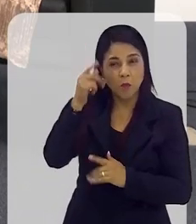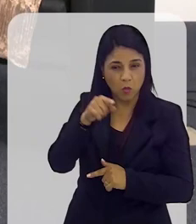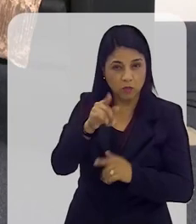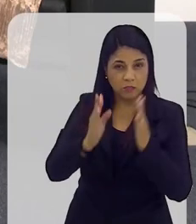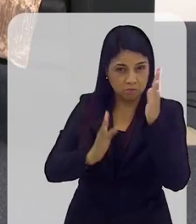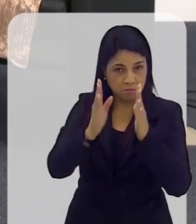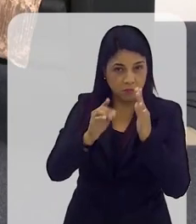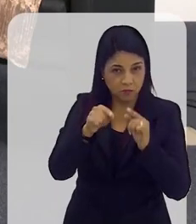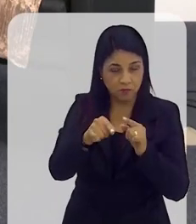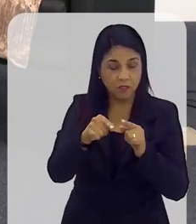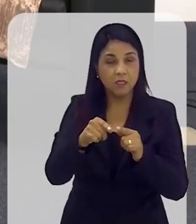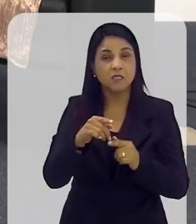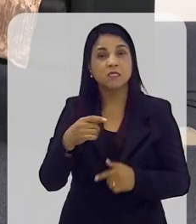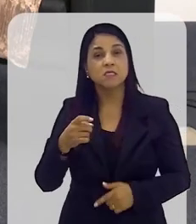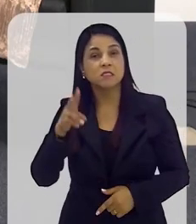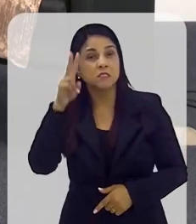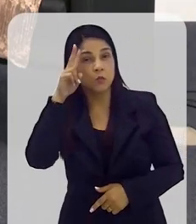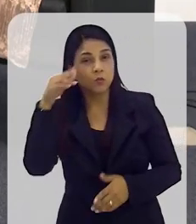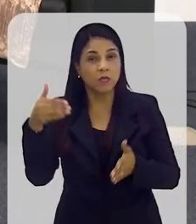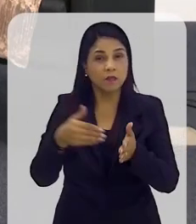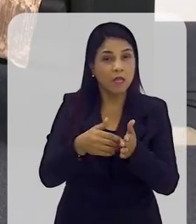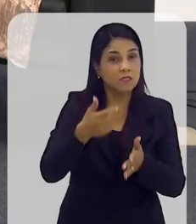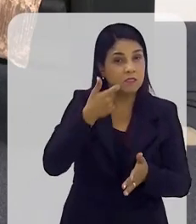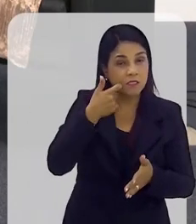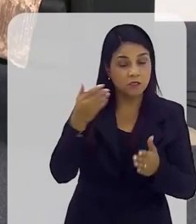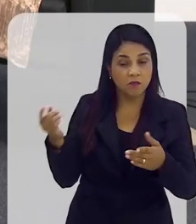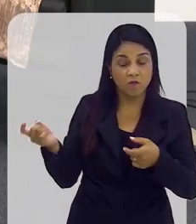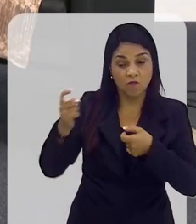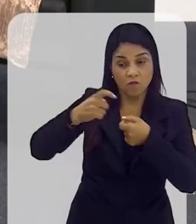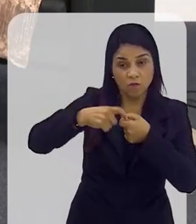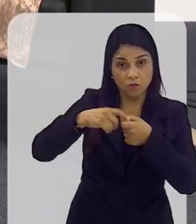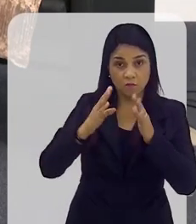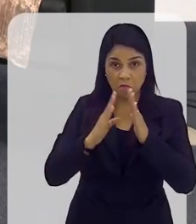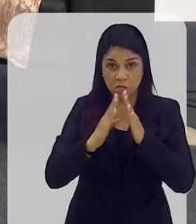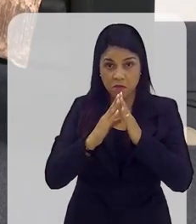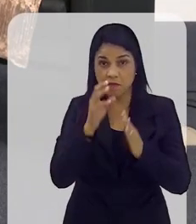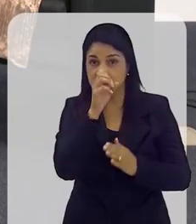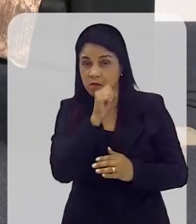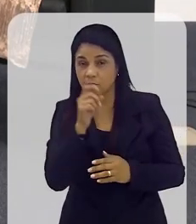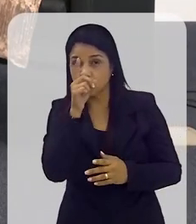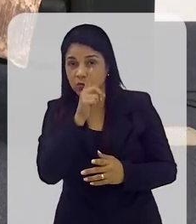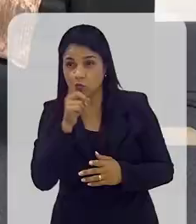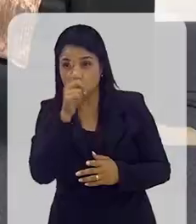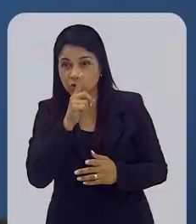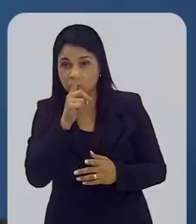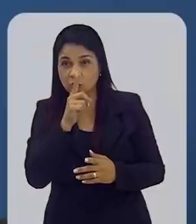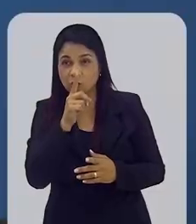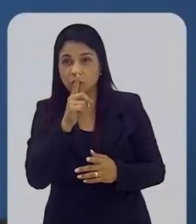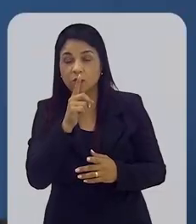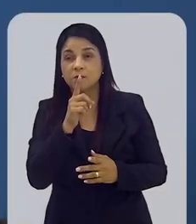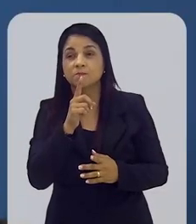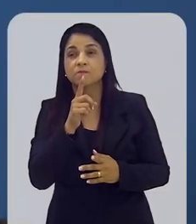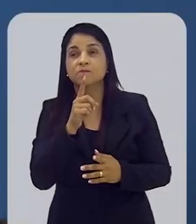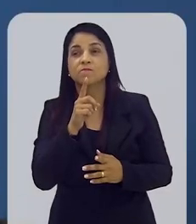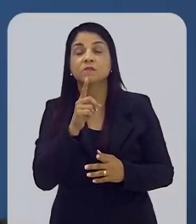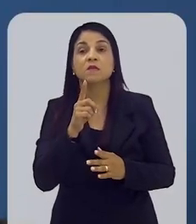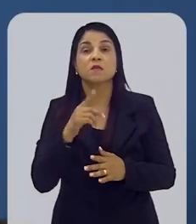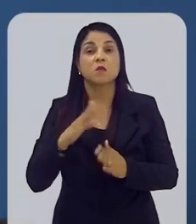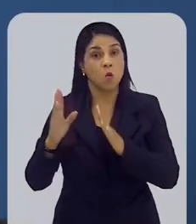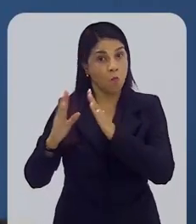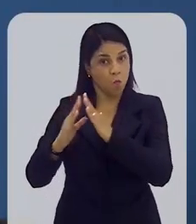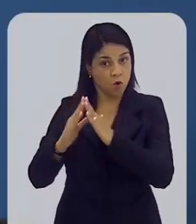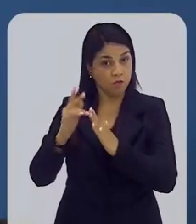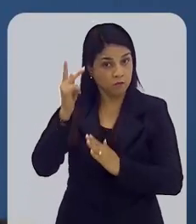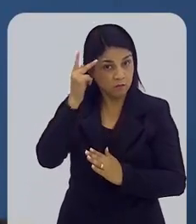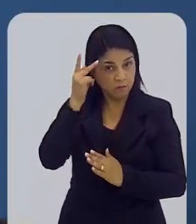Fama, ficando de segunda a sexta em São Paulo, vinha para casa só às sextas, passava só o final de semana com ele e voltava para lá. Mas mesmo assim, morando em